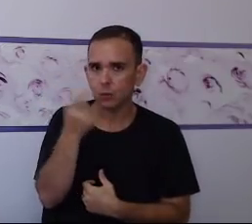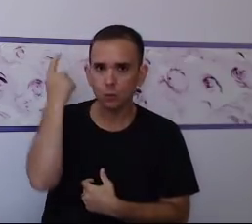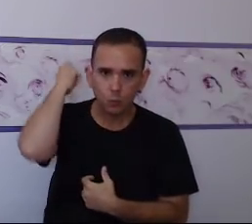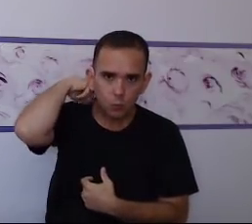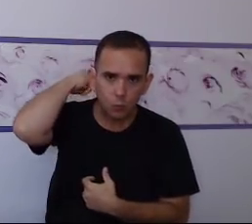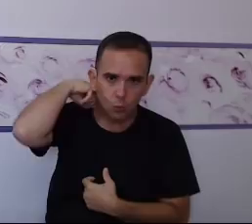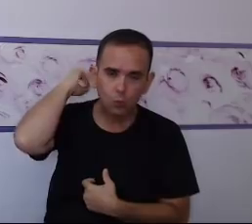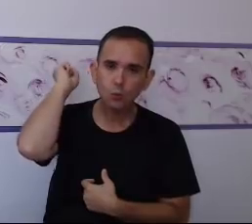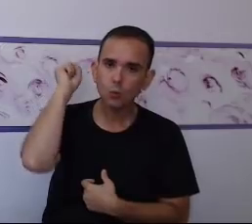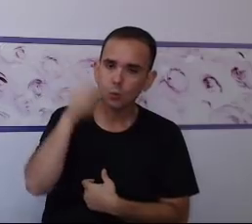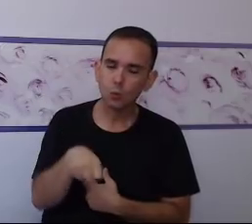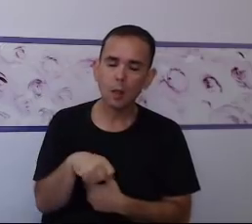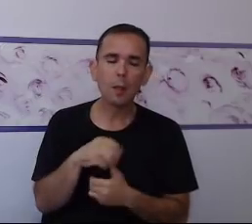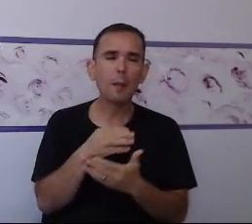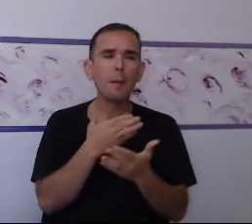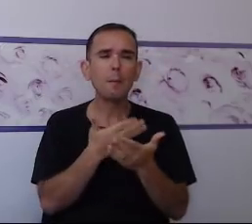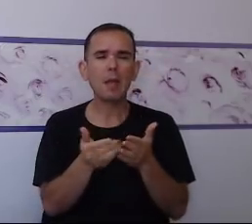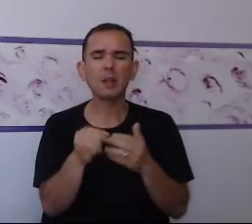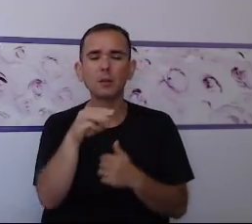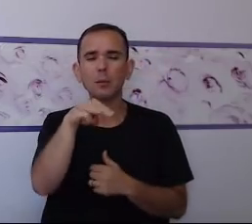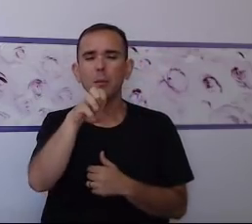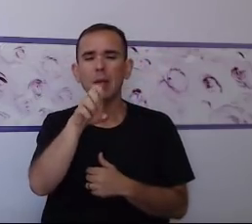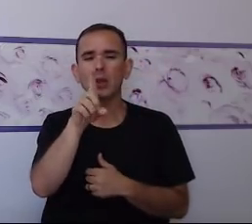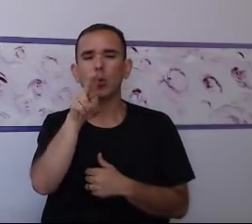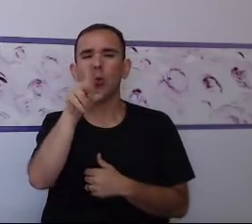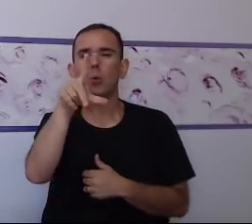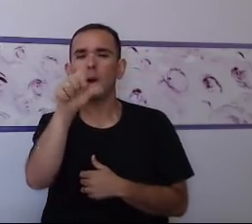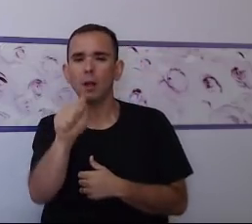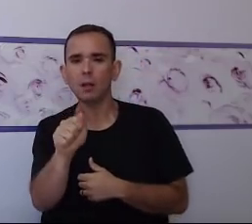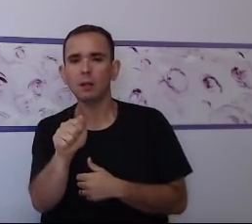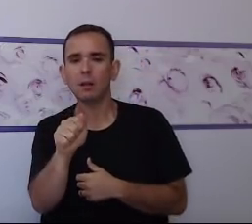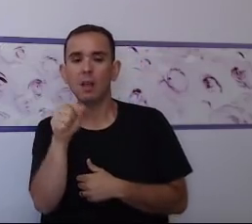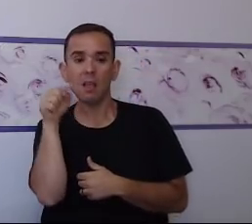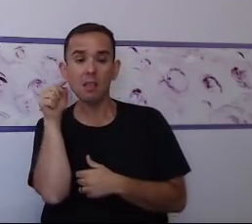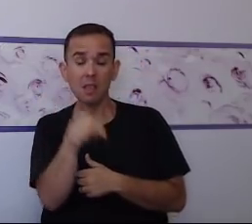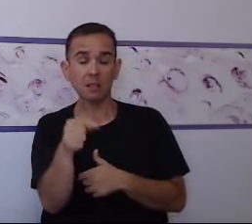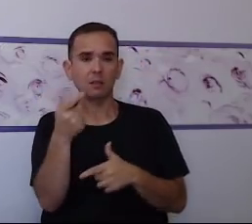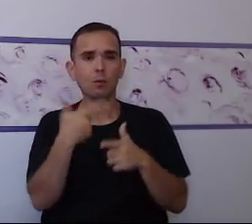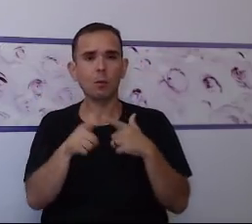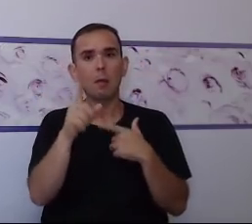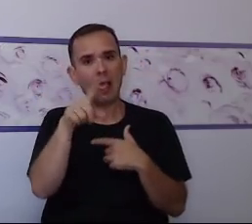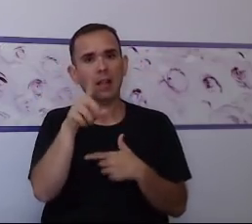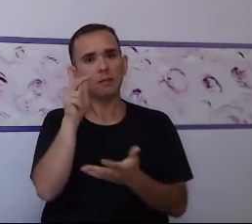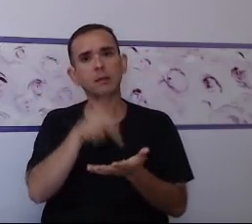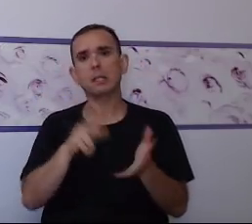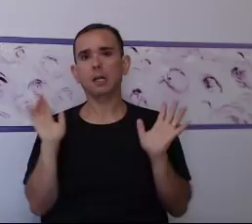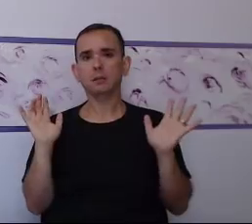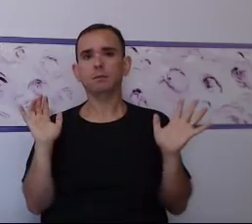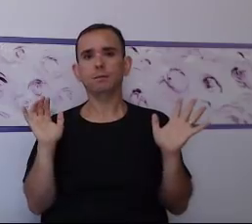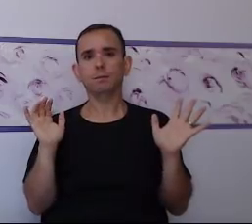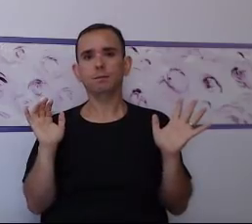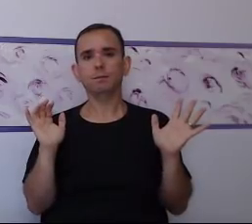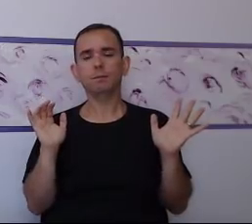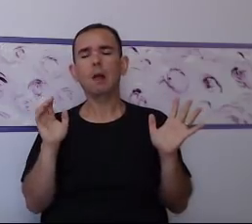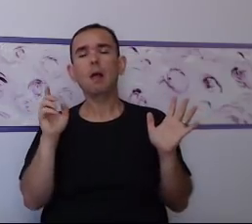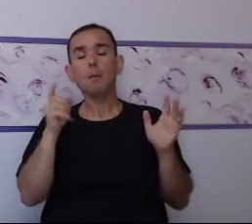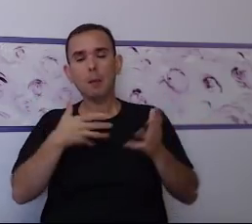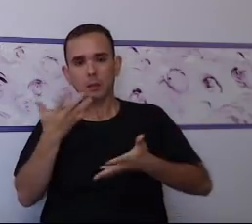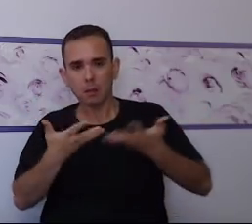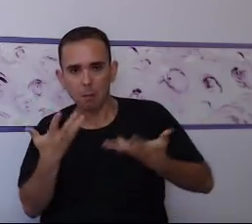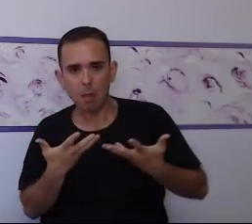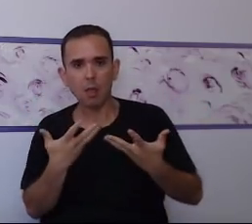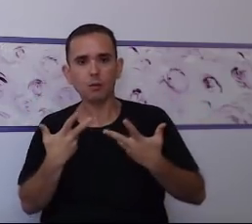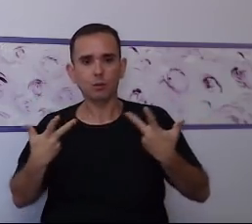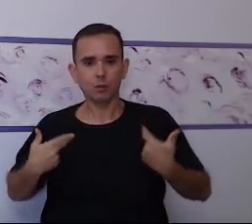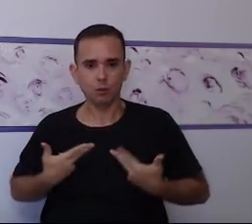coluna, né, perda da medula, no caso. Então, essa lesão, ela é definitiva. Então, mesmo com tratamento, mesmo